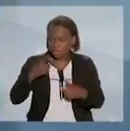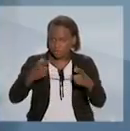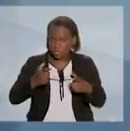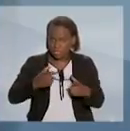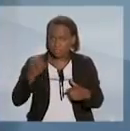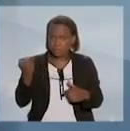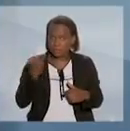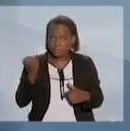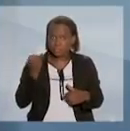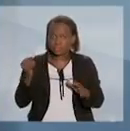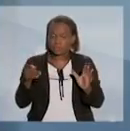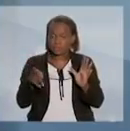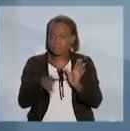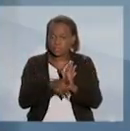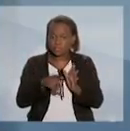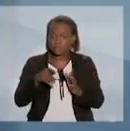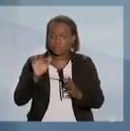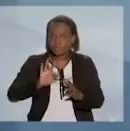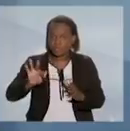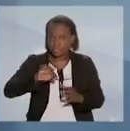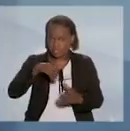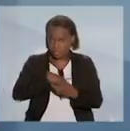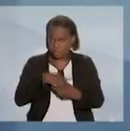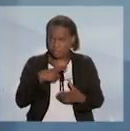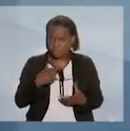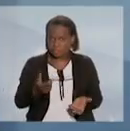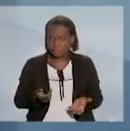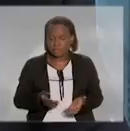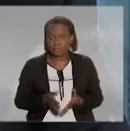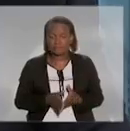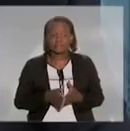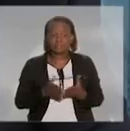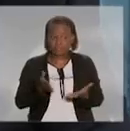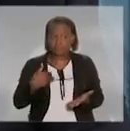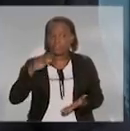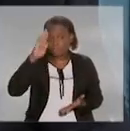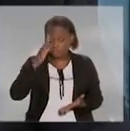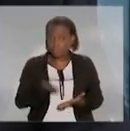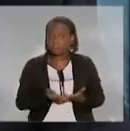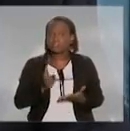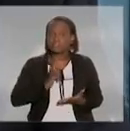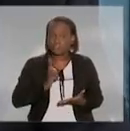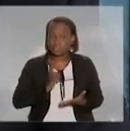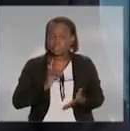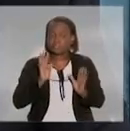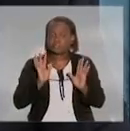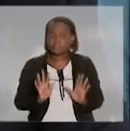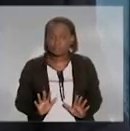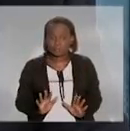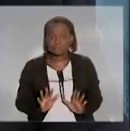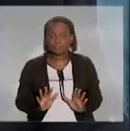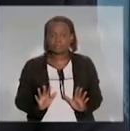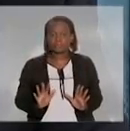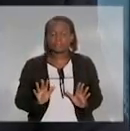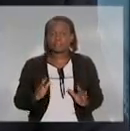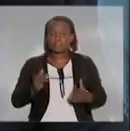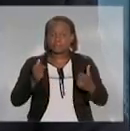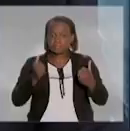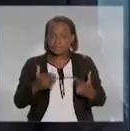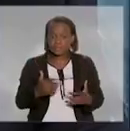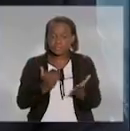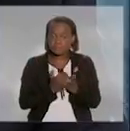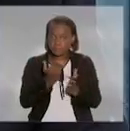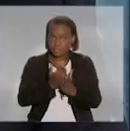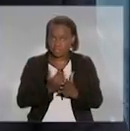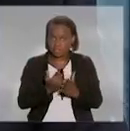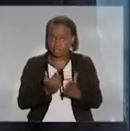possui o espaço devido no meio acadêmico? Eu acredito que sim, mas eu